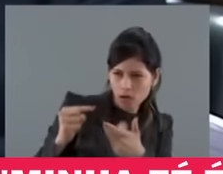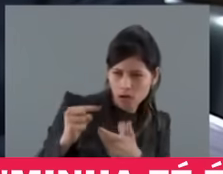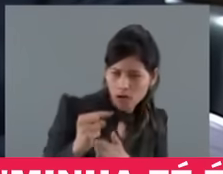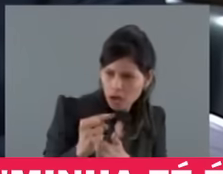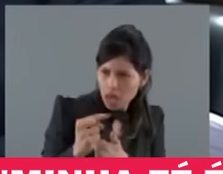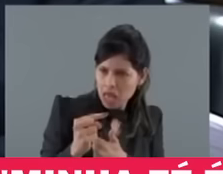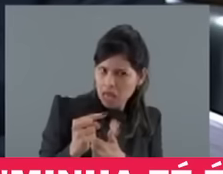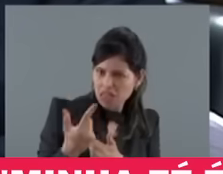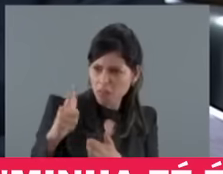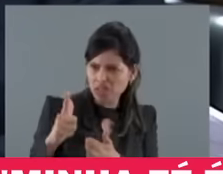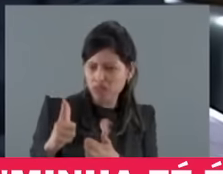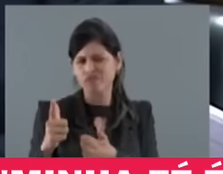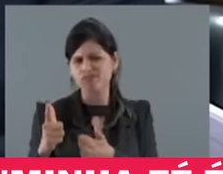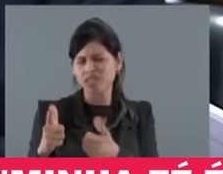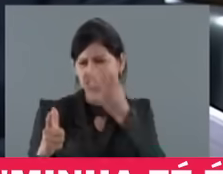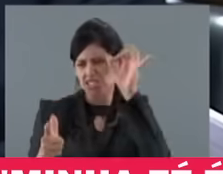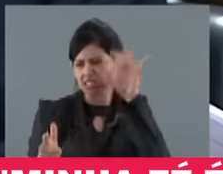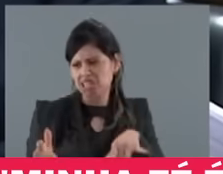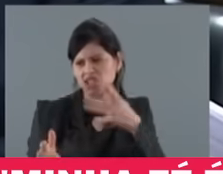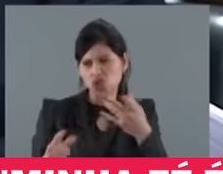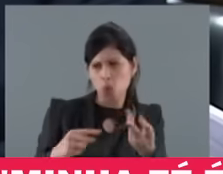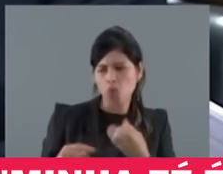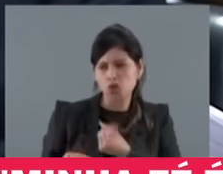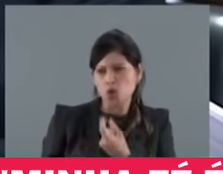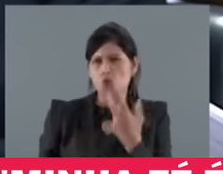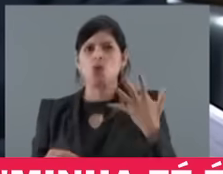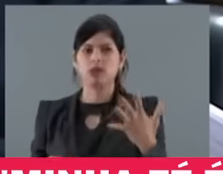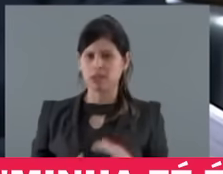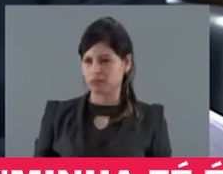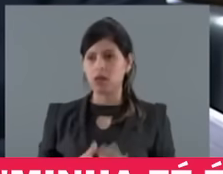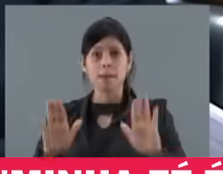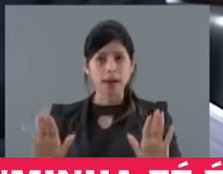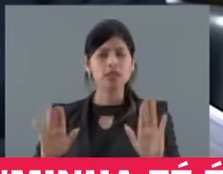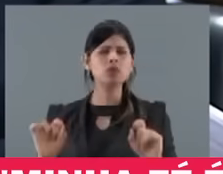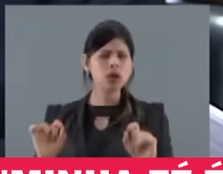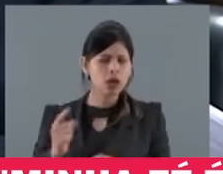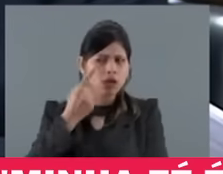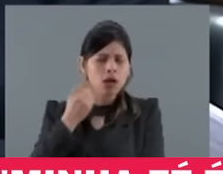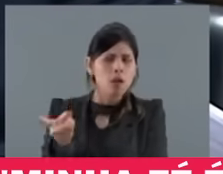Isso não cabe na mesma frase. Como é que... Olha o que é que o comunismo produziu no mundo.